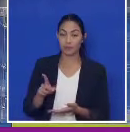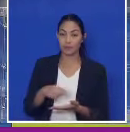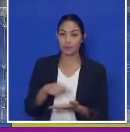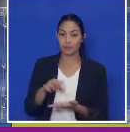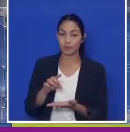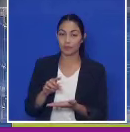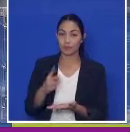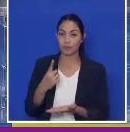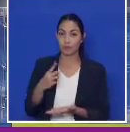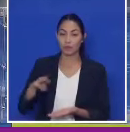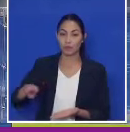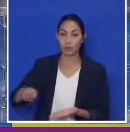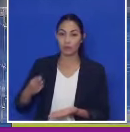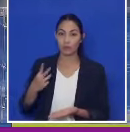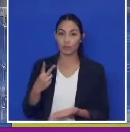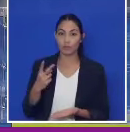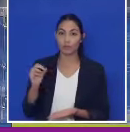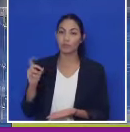na Loto Fácil é de